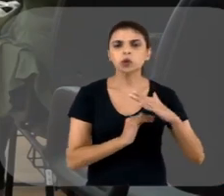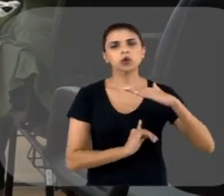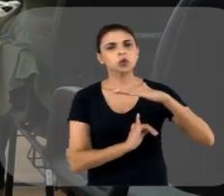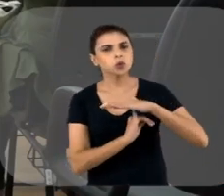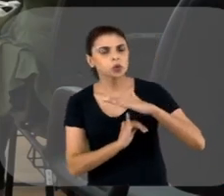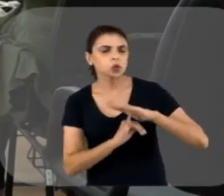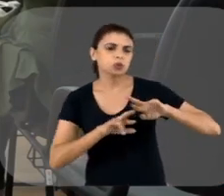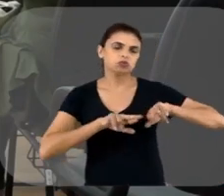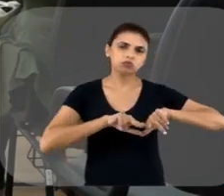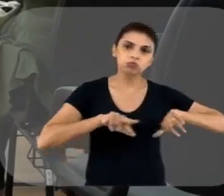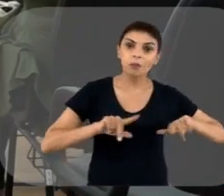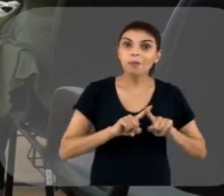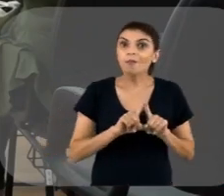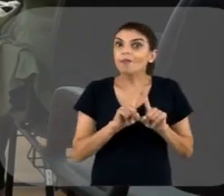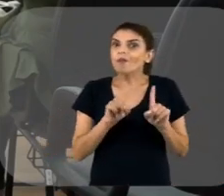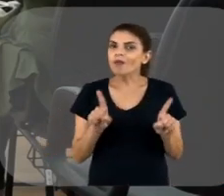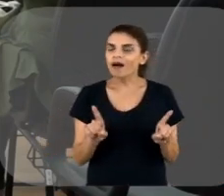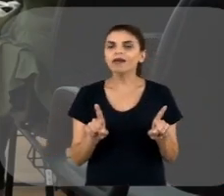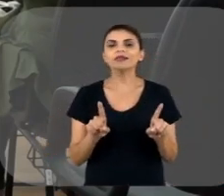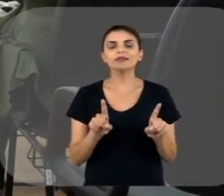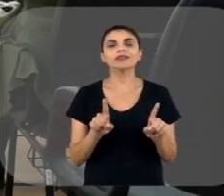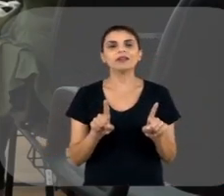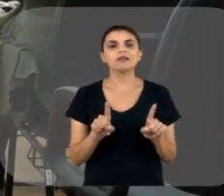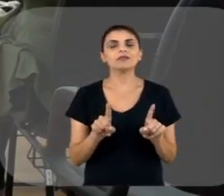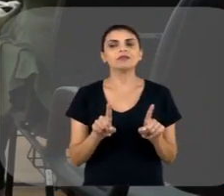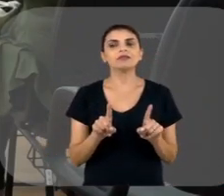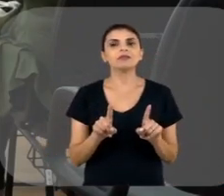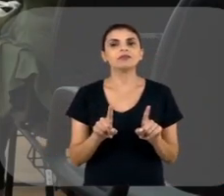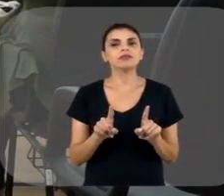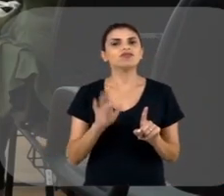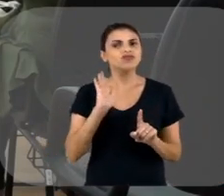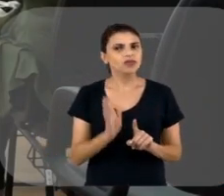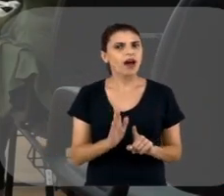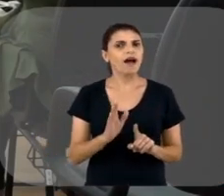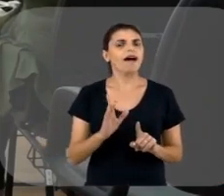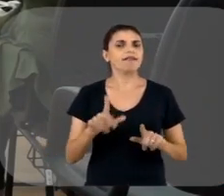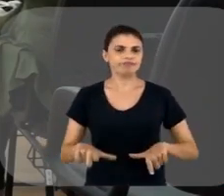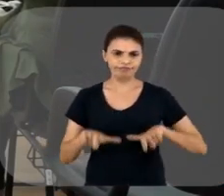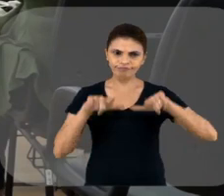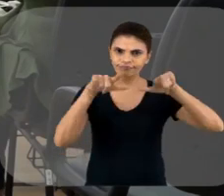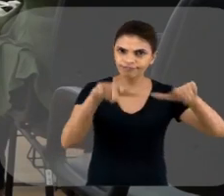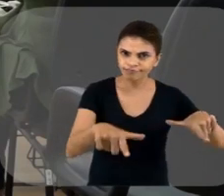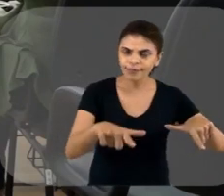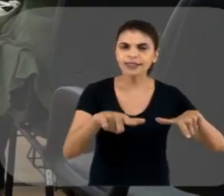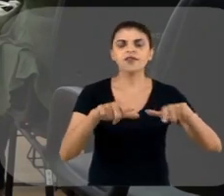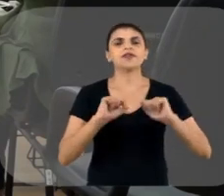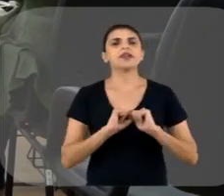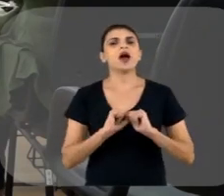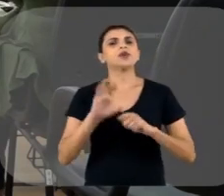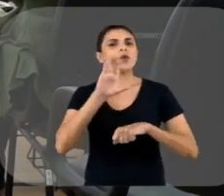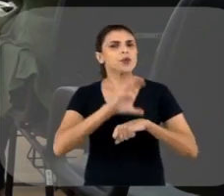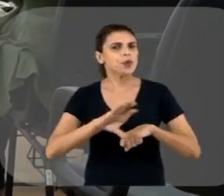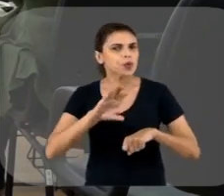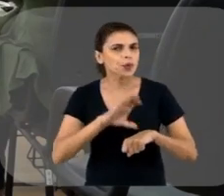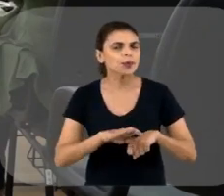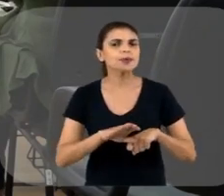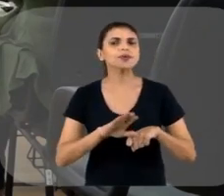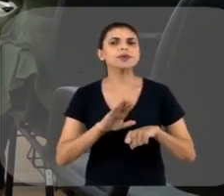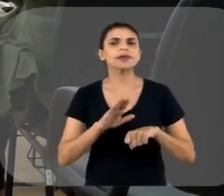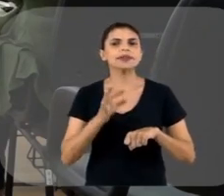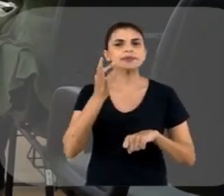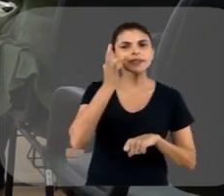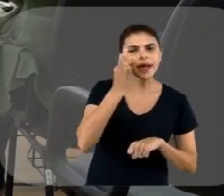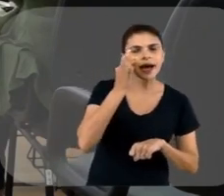autoinstrucional, mas ambos também, né, conferem certificado. O curso híbrido, muitas vezes, ele